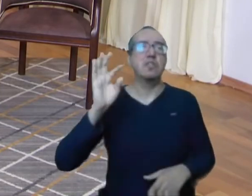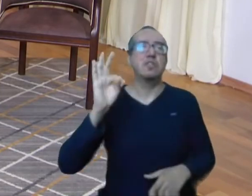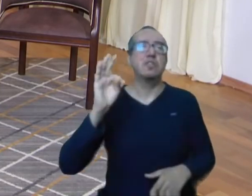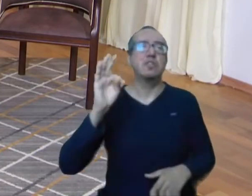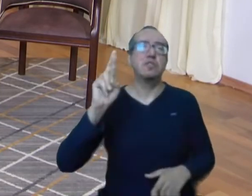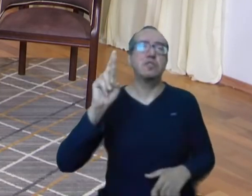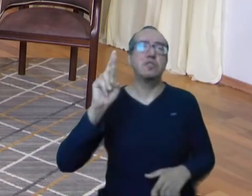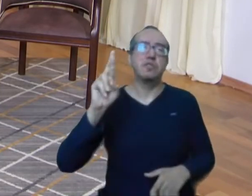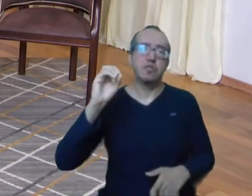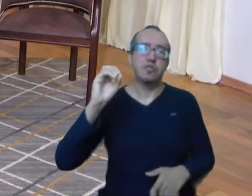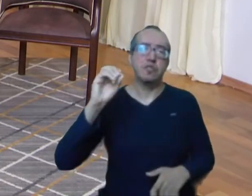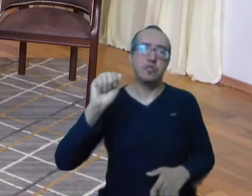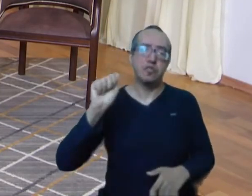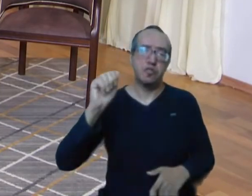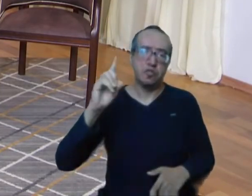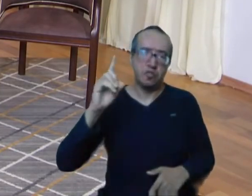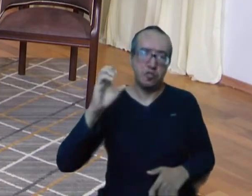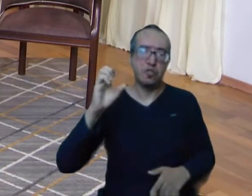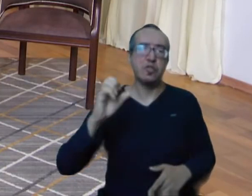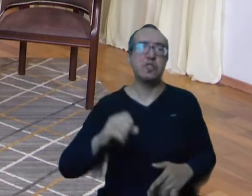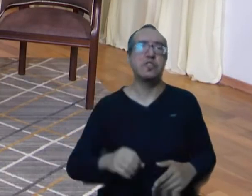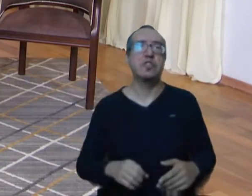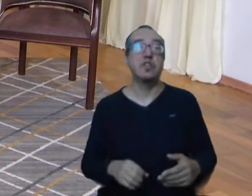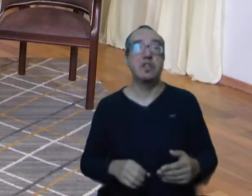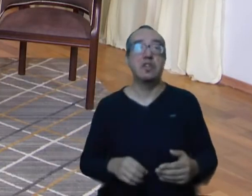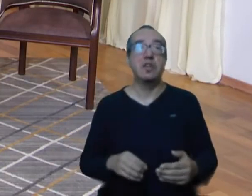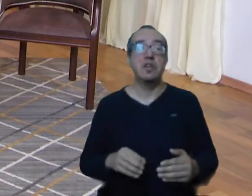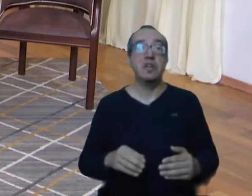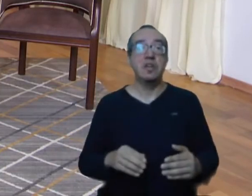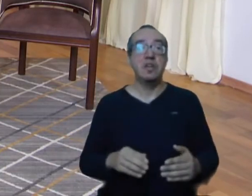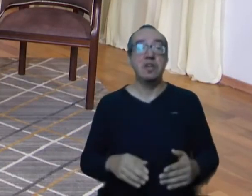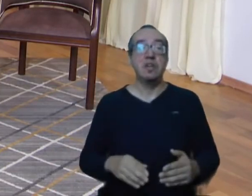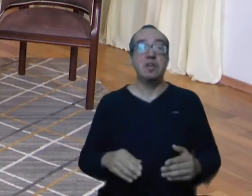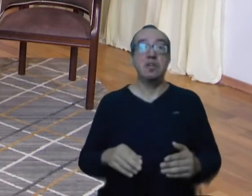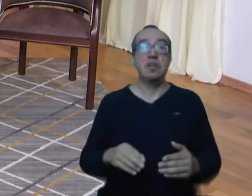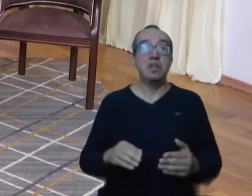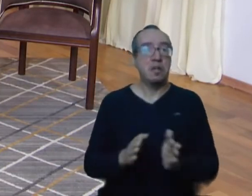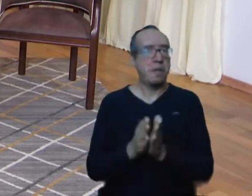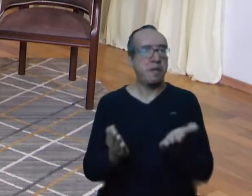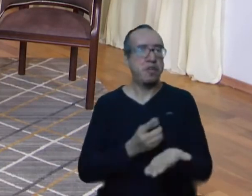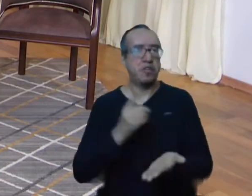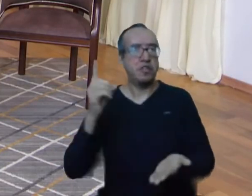a palavra de Deus diz que a igreja o levanta.